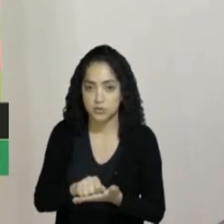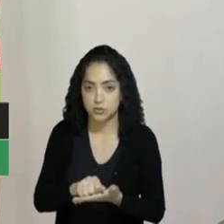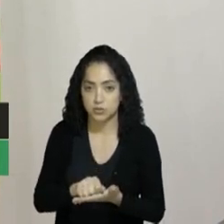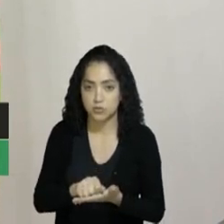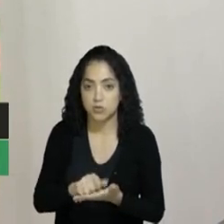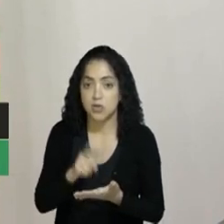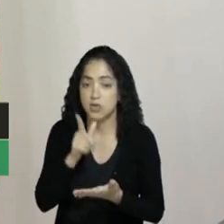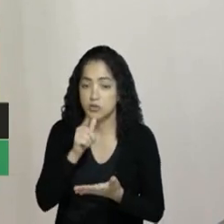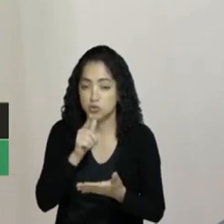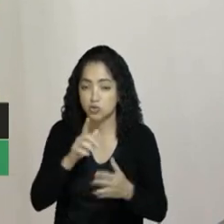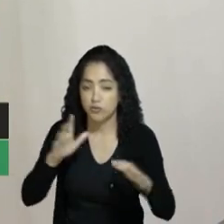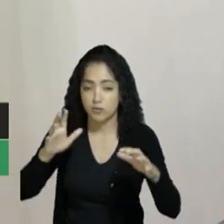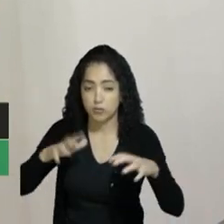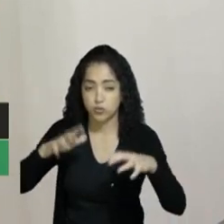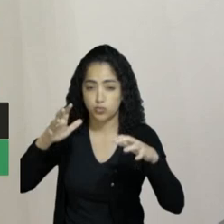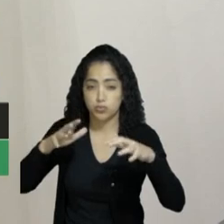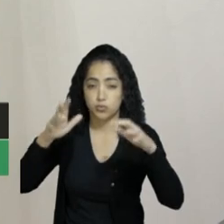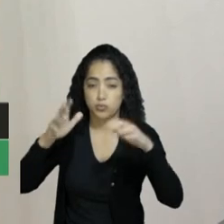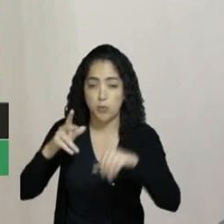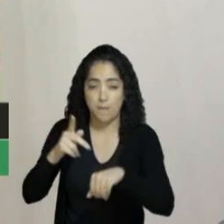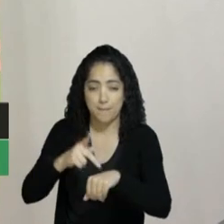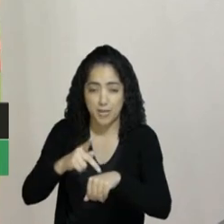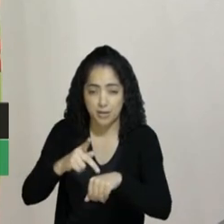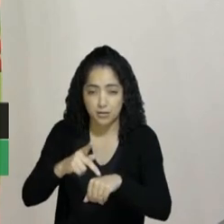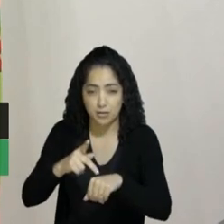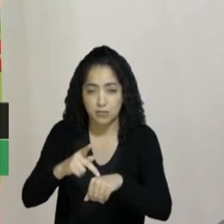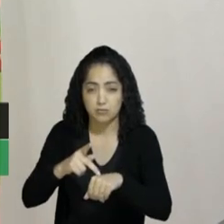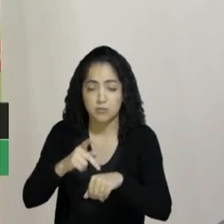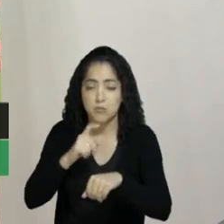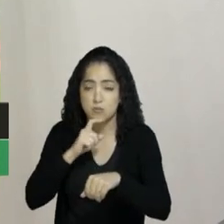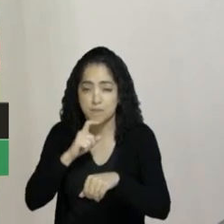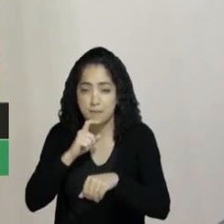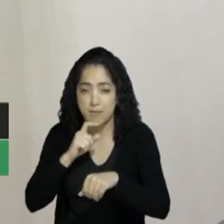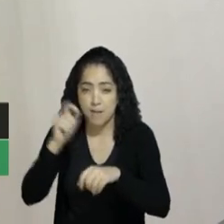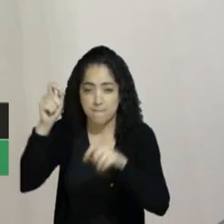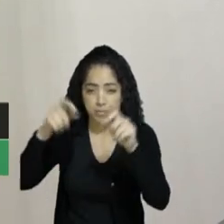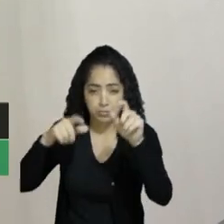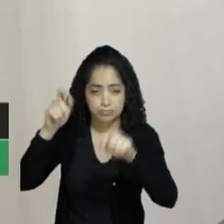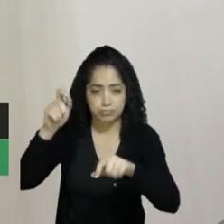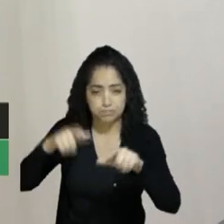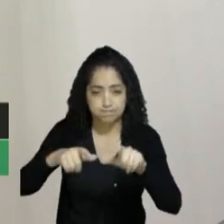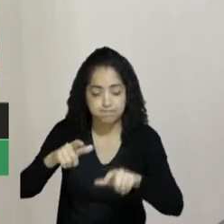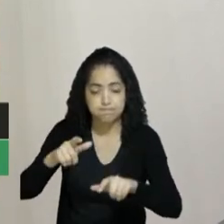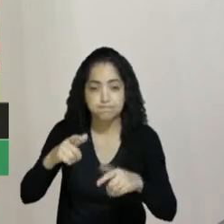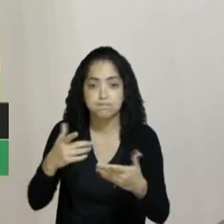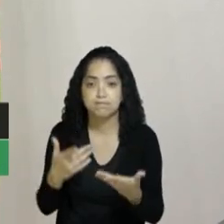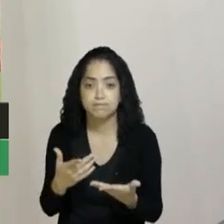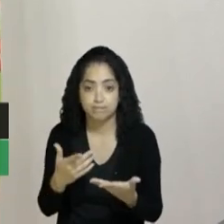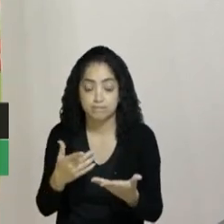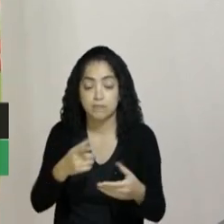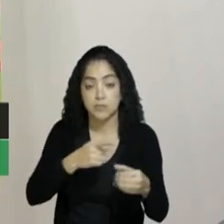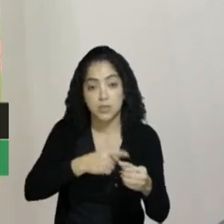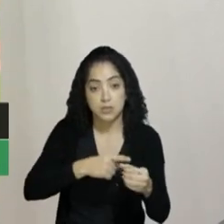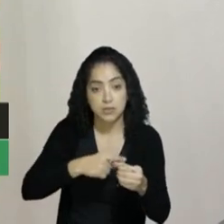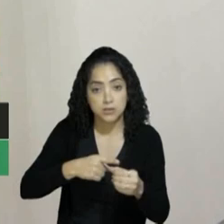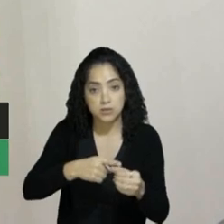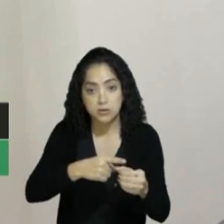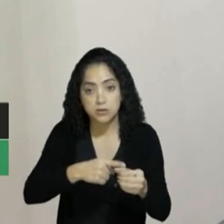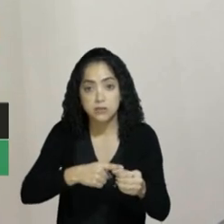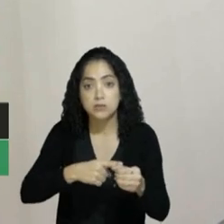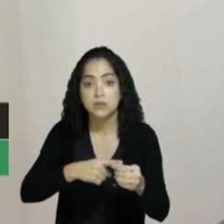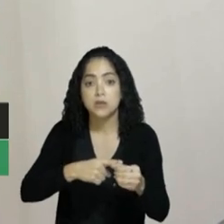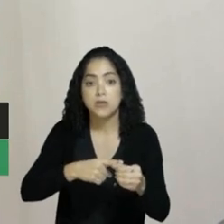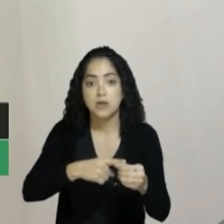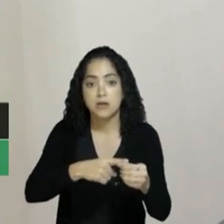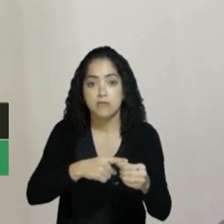de granizo que tivemos ontem à noite na região sul, muito forte, que pegou os municípios de São João do Sul, Santa Rosa,